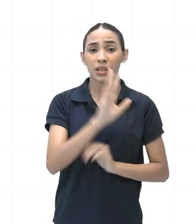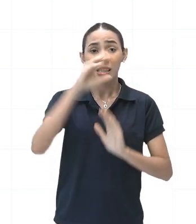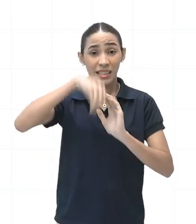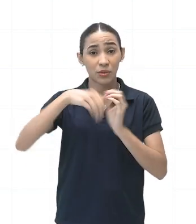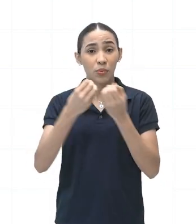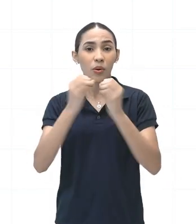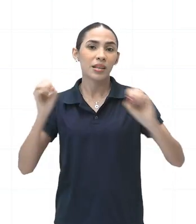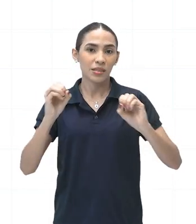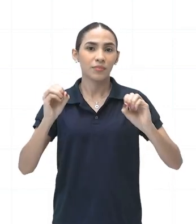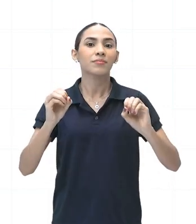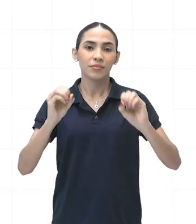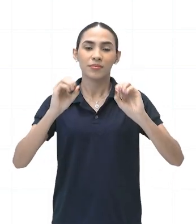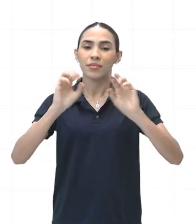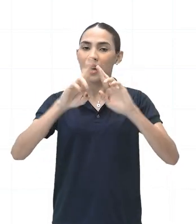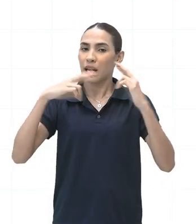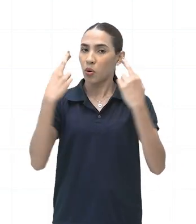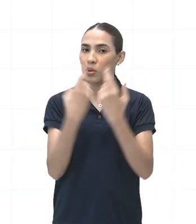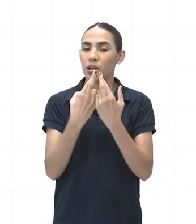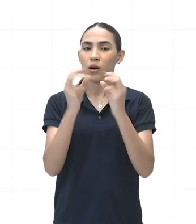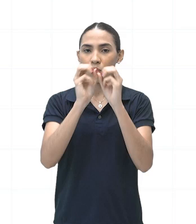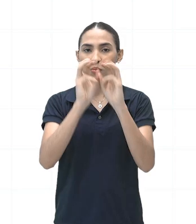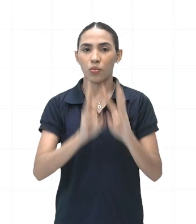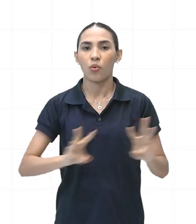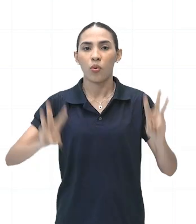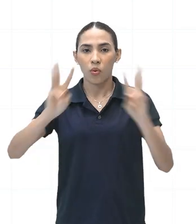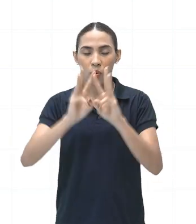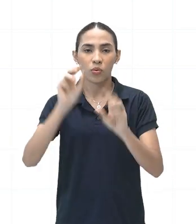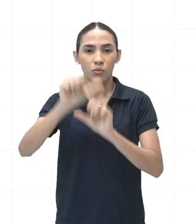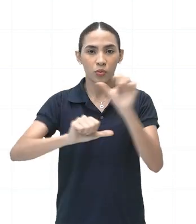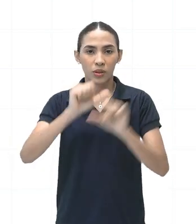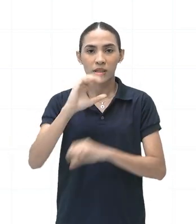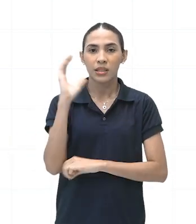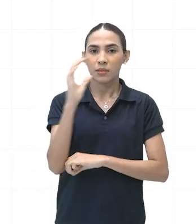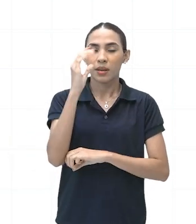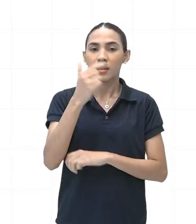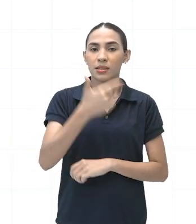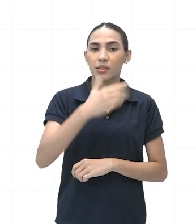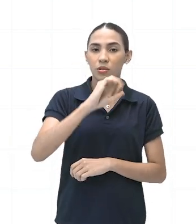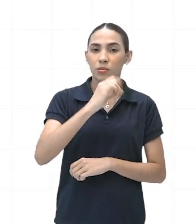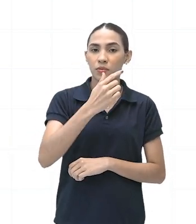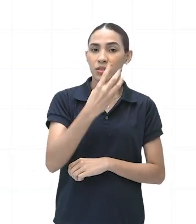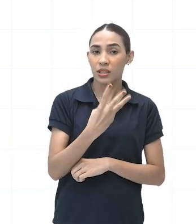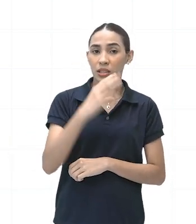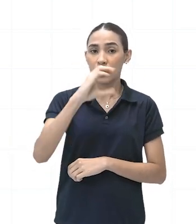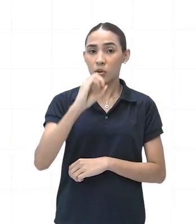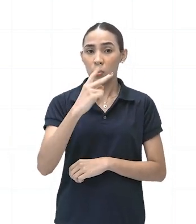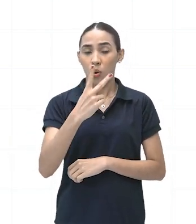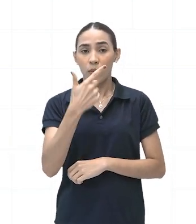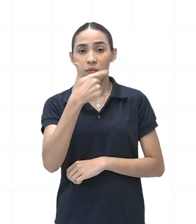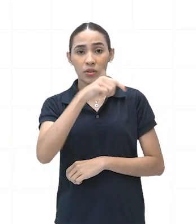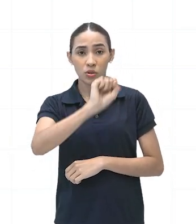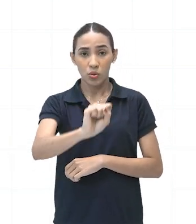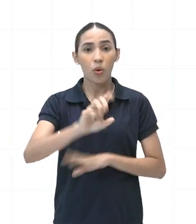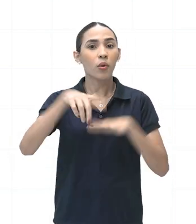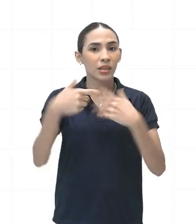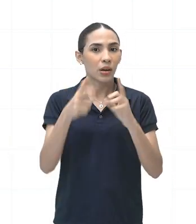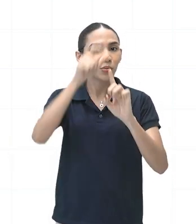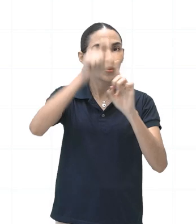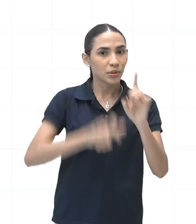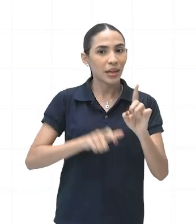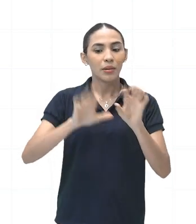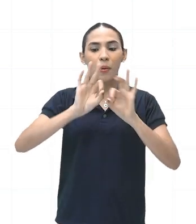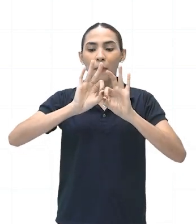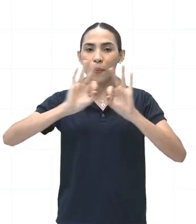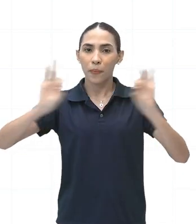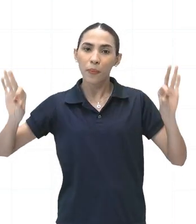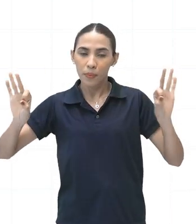própria oração, a Conferência das Nações Unidas sobre Mudanças Climáticas de 2023, COP28. Então, vejam, né? Um sujeito bem extenso, mas